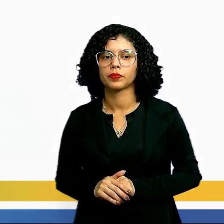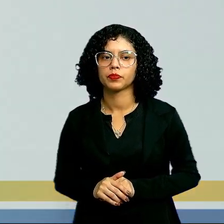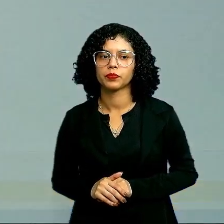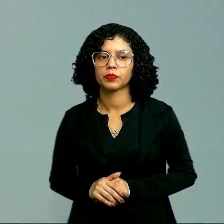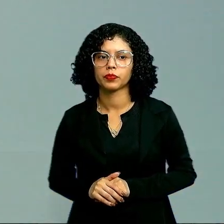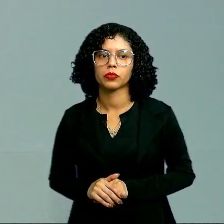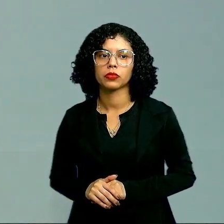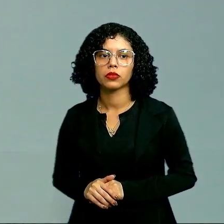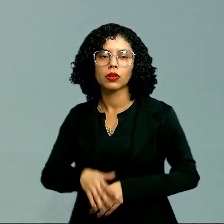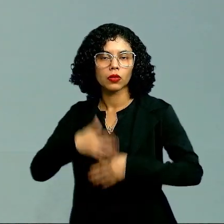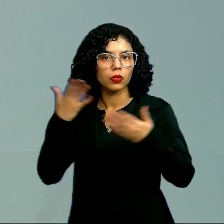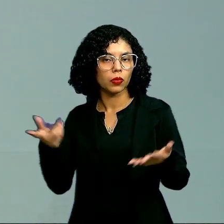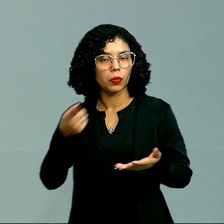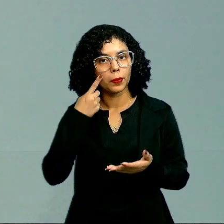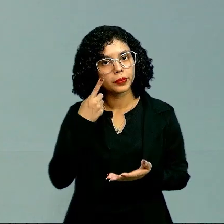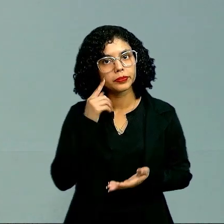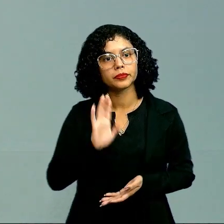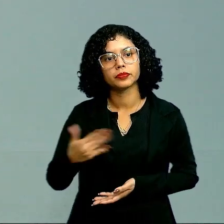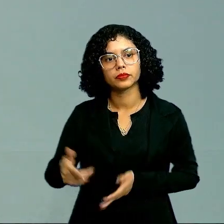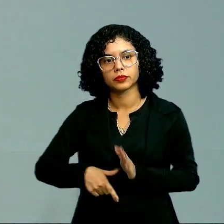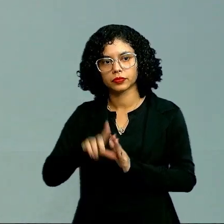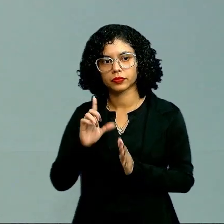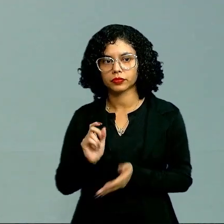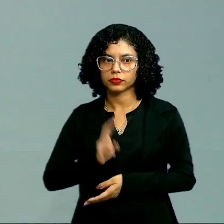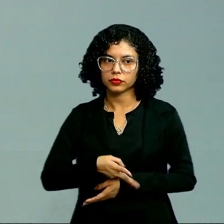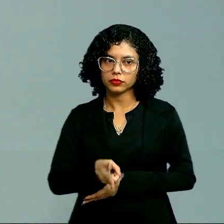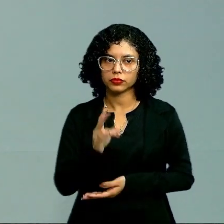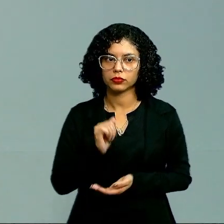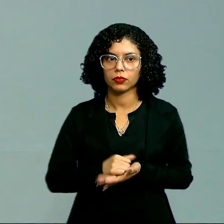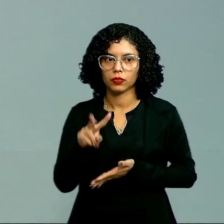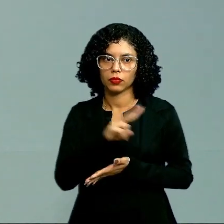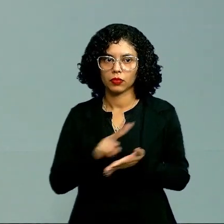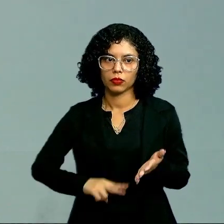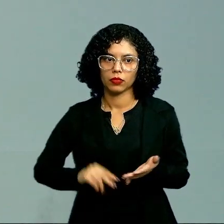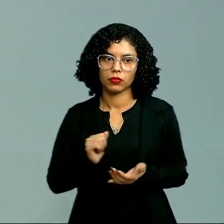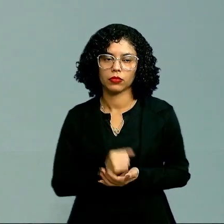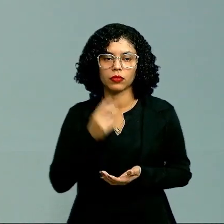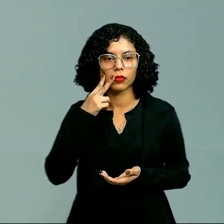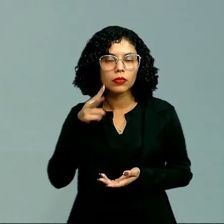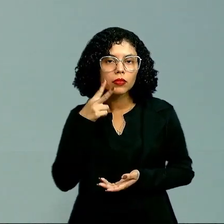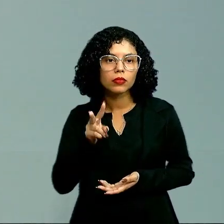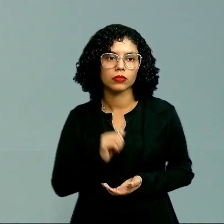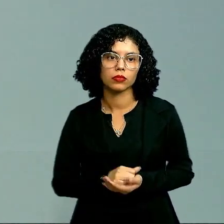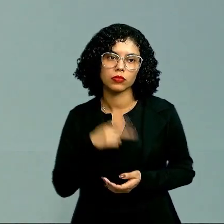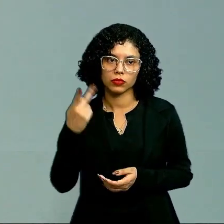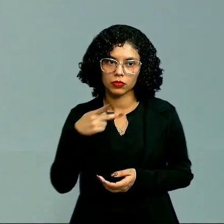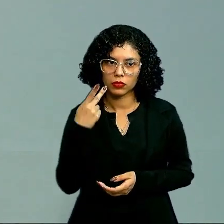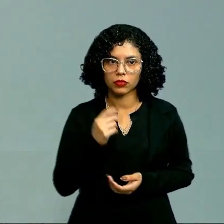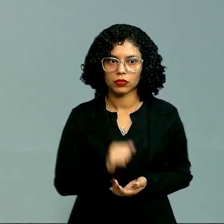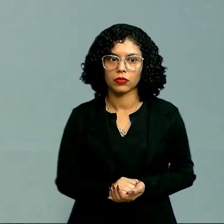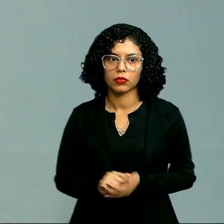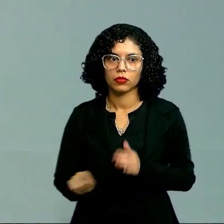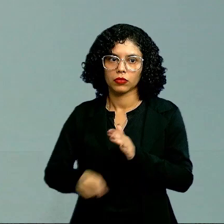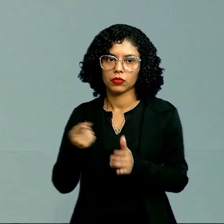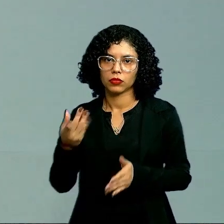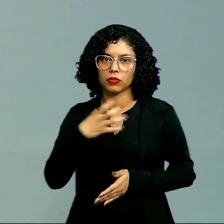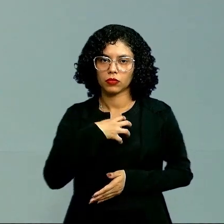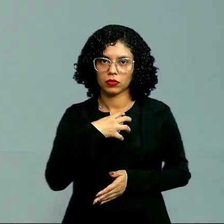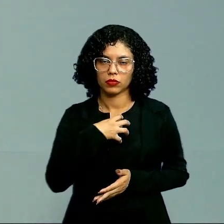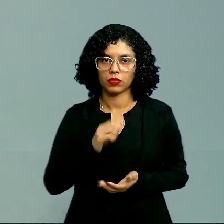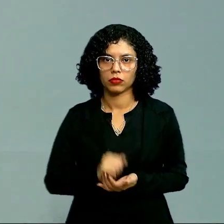cima? Então, olha só, antes da gente continuar na leitura, veja o que a gente falou no primeiro